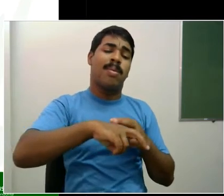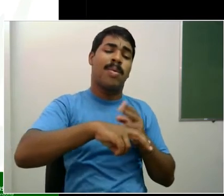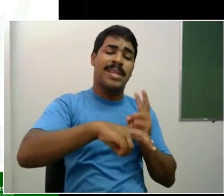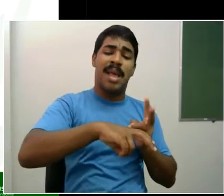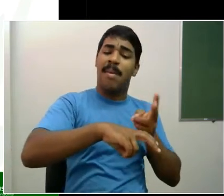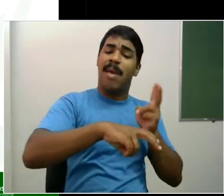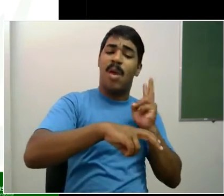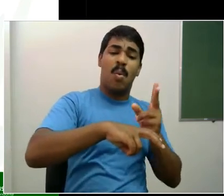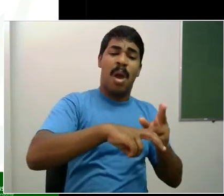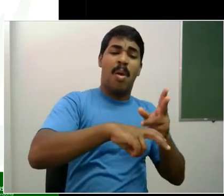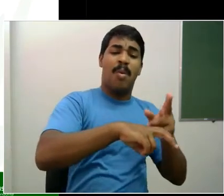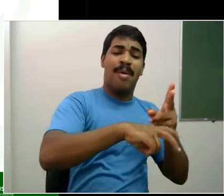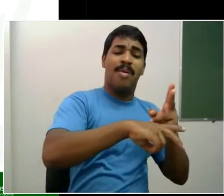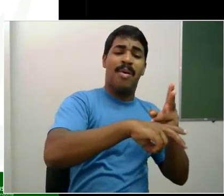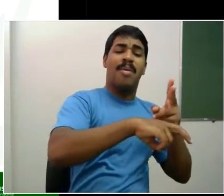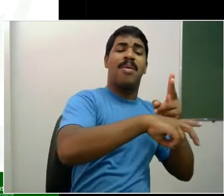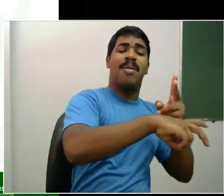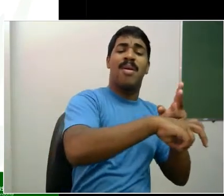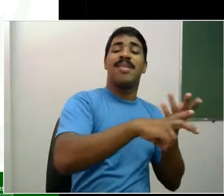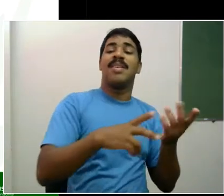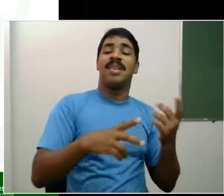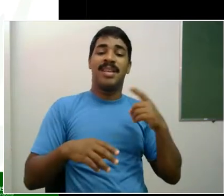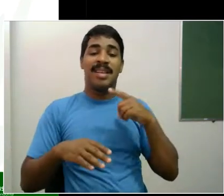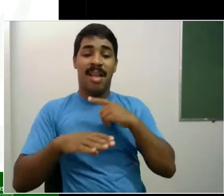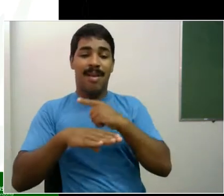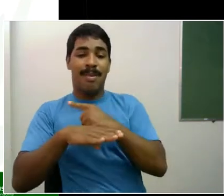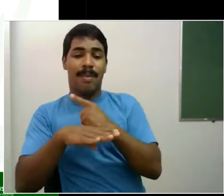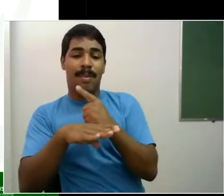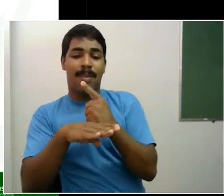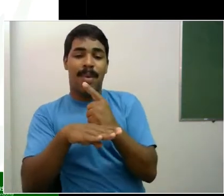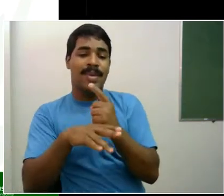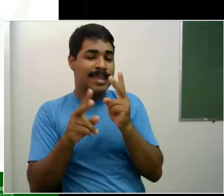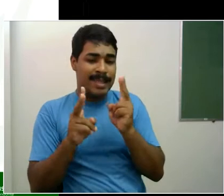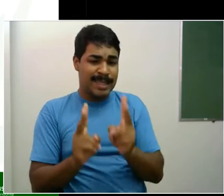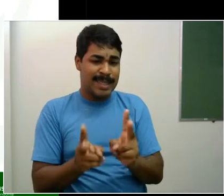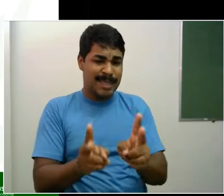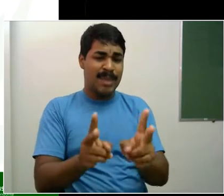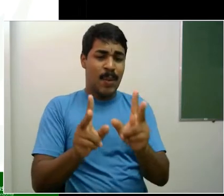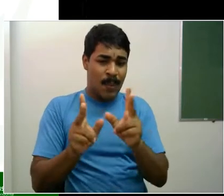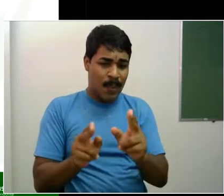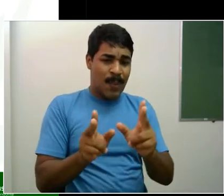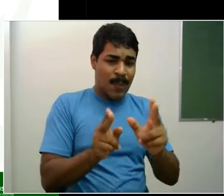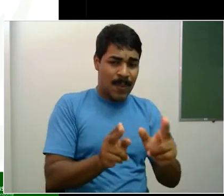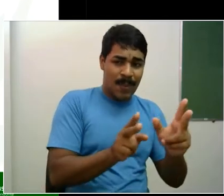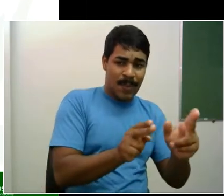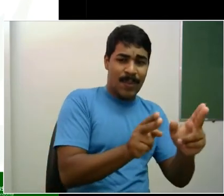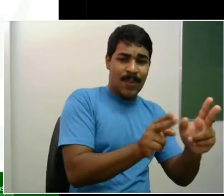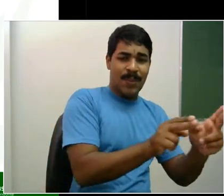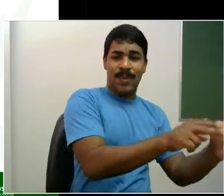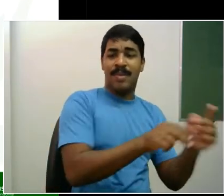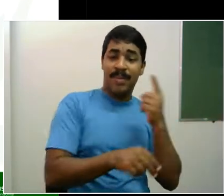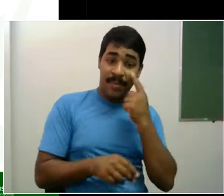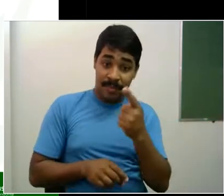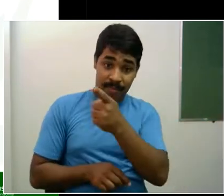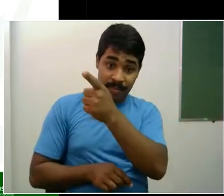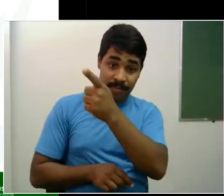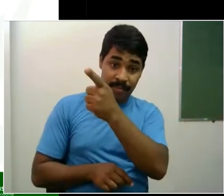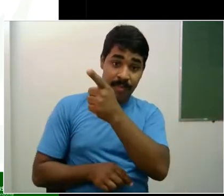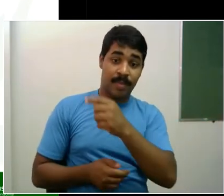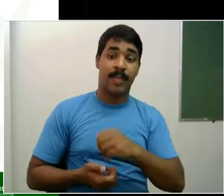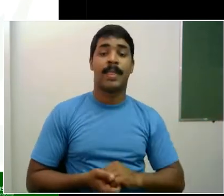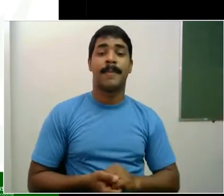essa mesma intensidade de movimento. Então, resumindo, ele manteve sempre a mesma rapidez em cada trecho, então ele vai